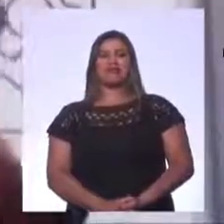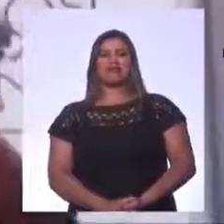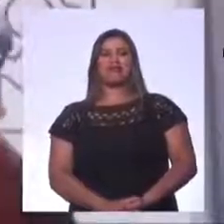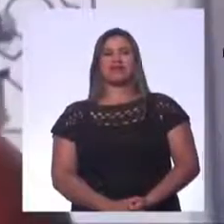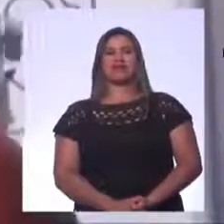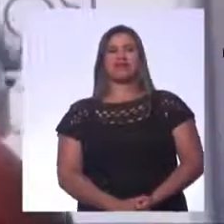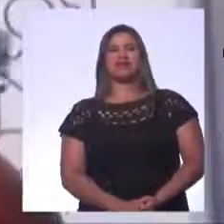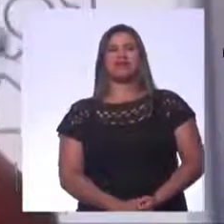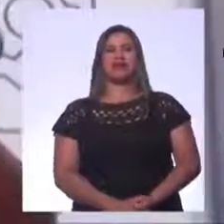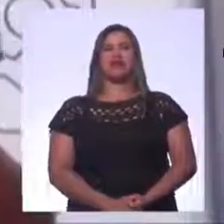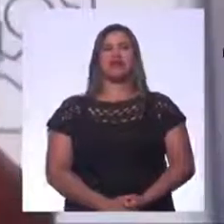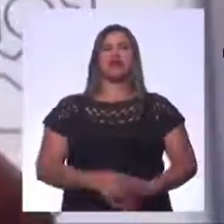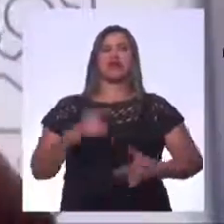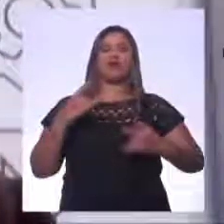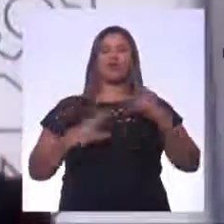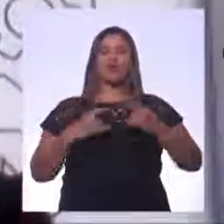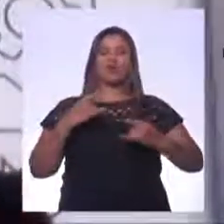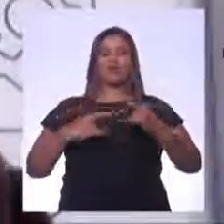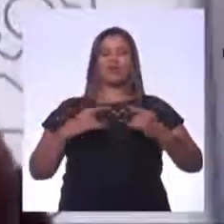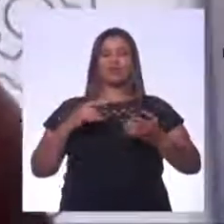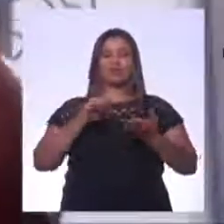É o robô escova.